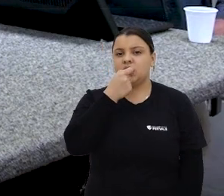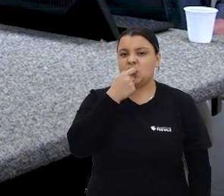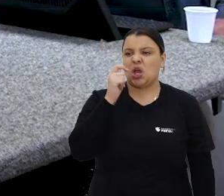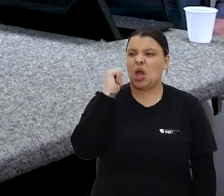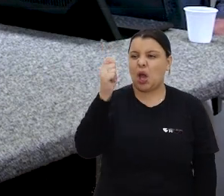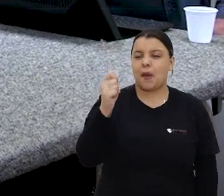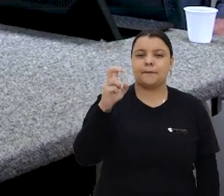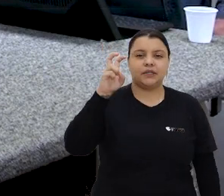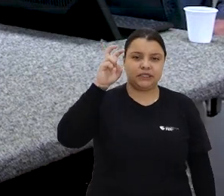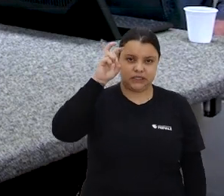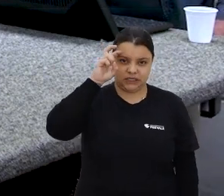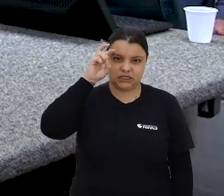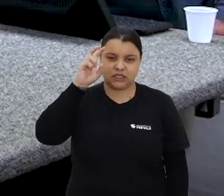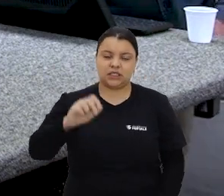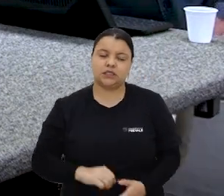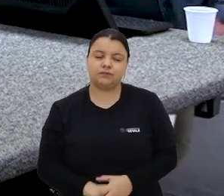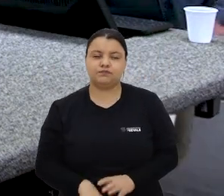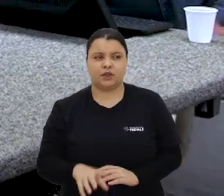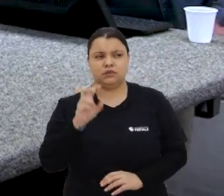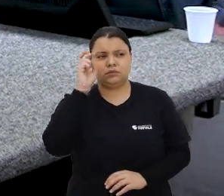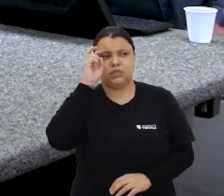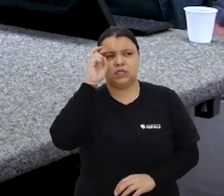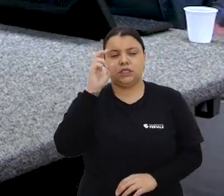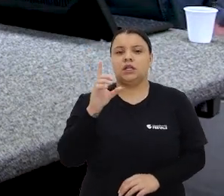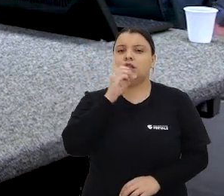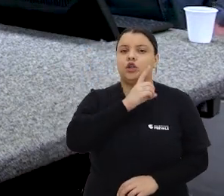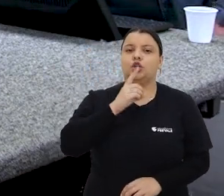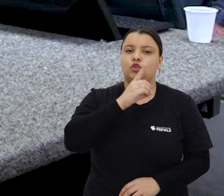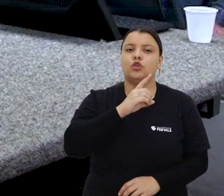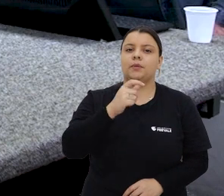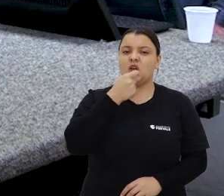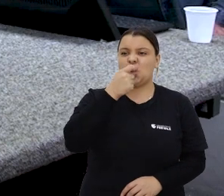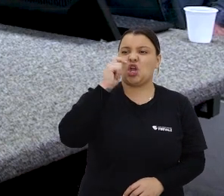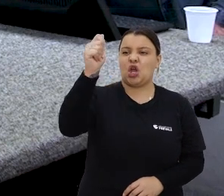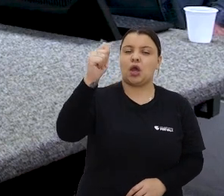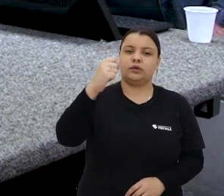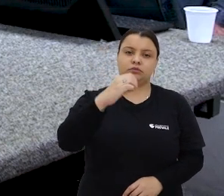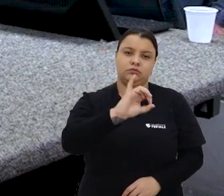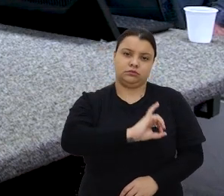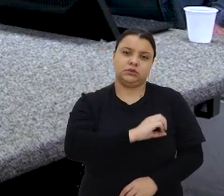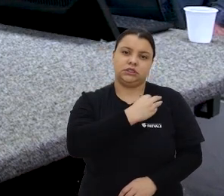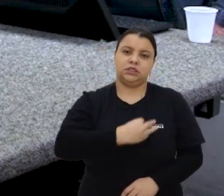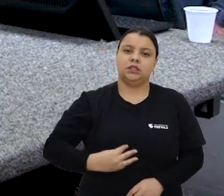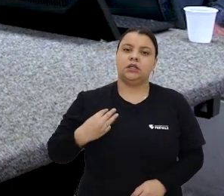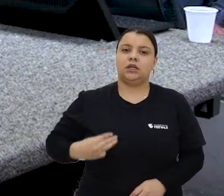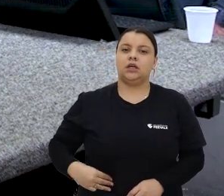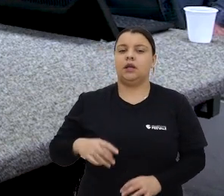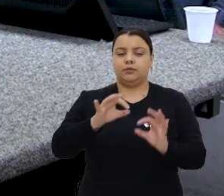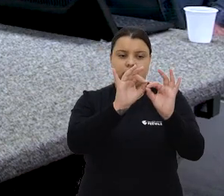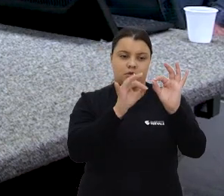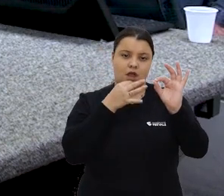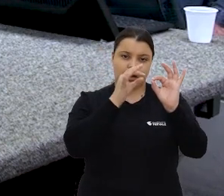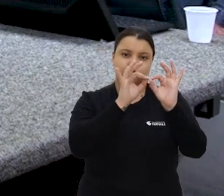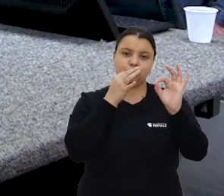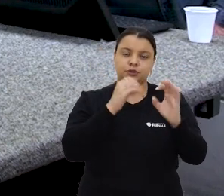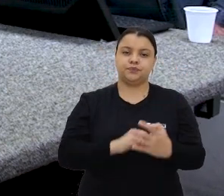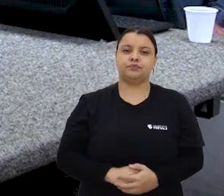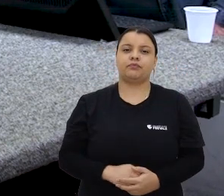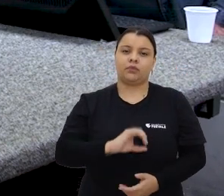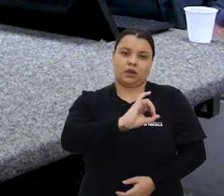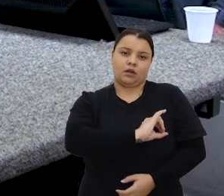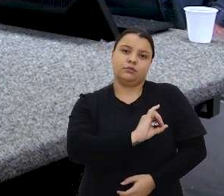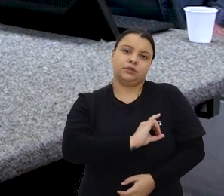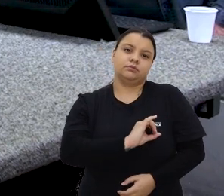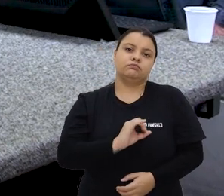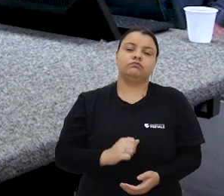quinta-feira, foi uma quinta-feira, no domingo eu apitei o Grenal, que foi a última partida profissional que eu apitei, que foi o Grenal em Caxias do Sul, que o Inter acabou sendo campeão